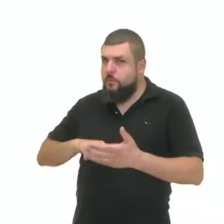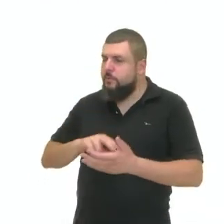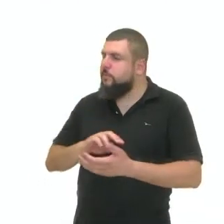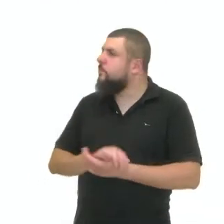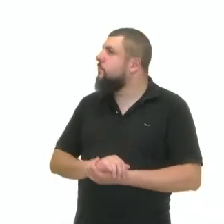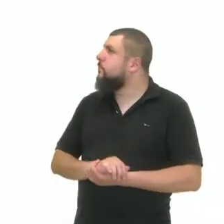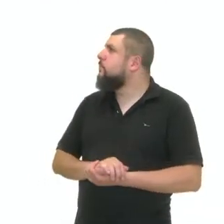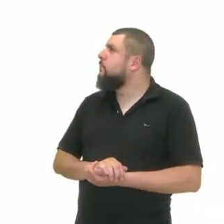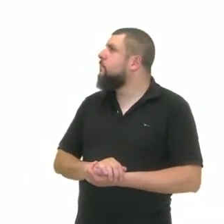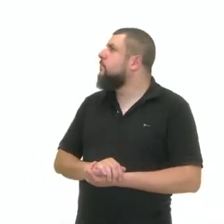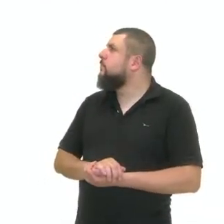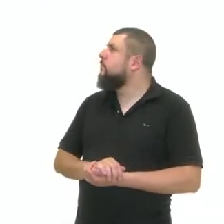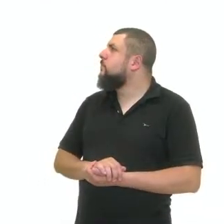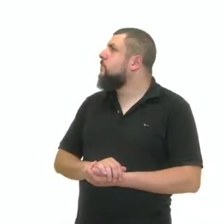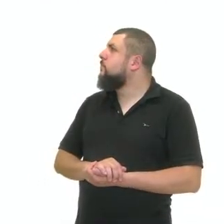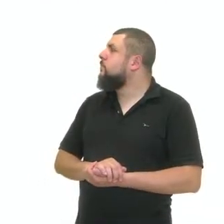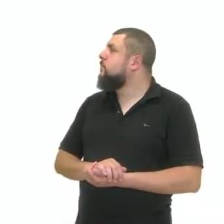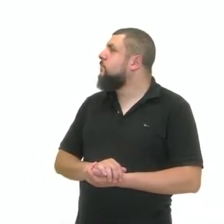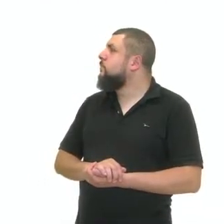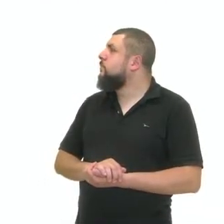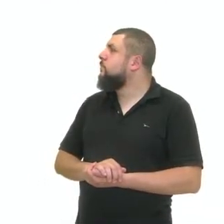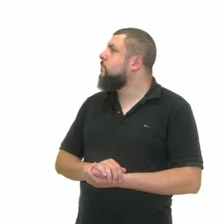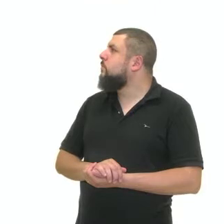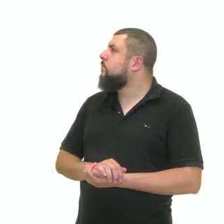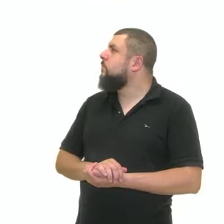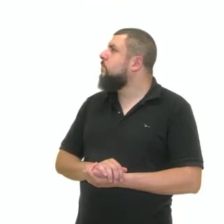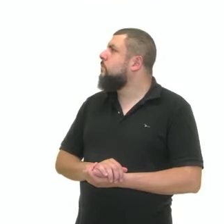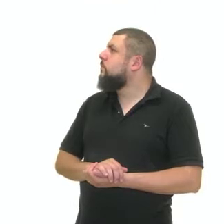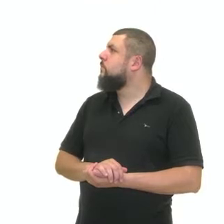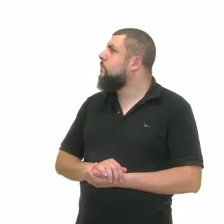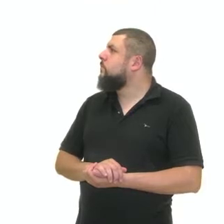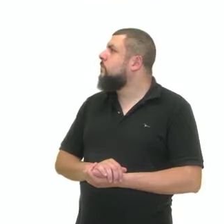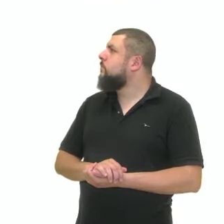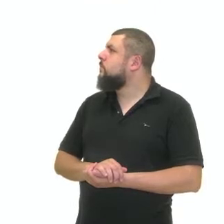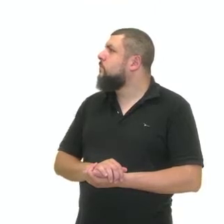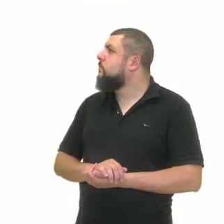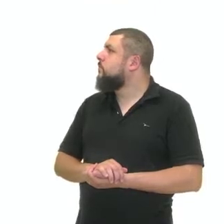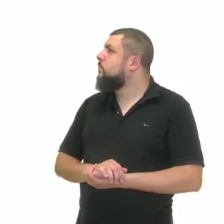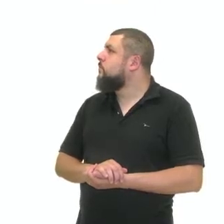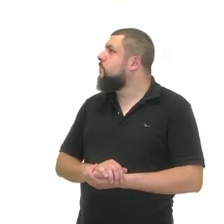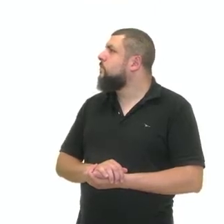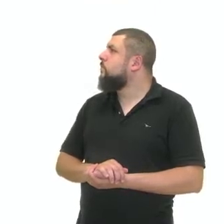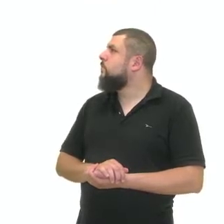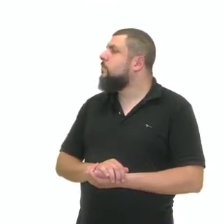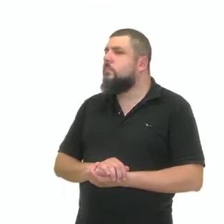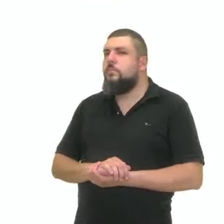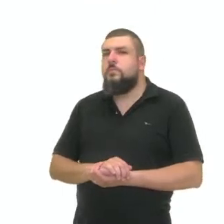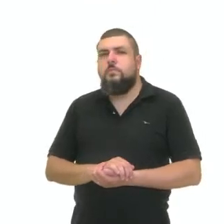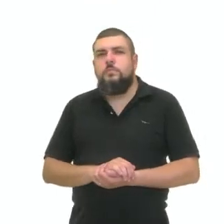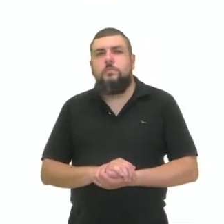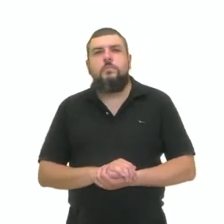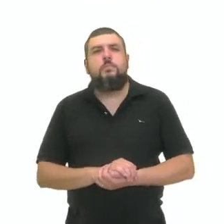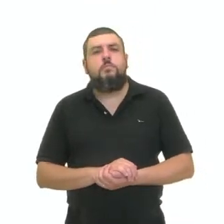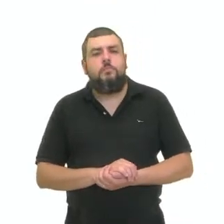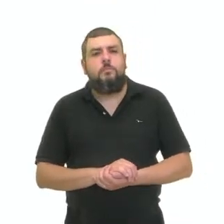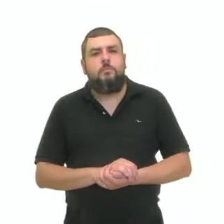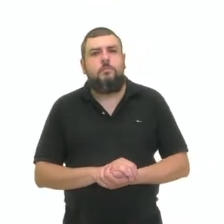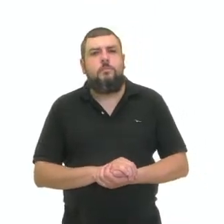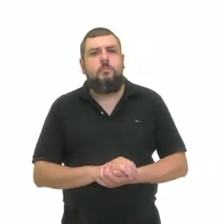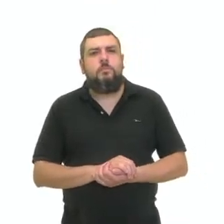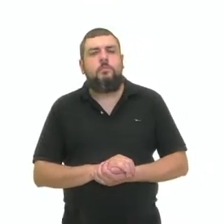senhores da Índia. No entanto, a colonização não foi pacífica, com resistências como a revolta dos Cipaios.